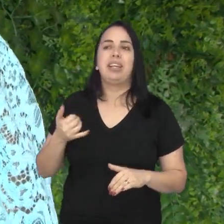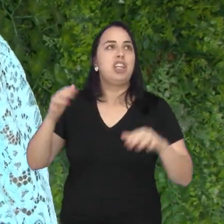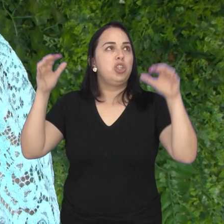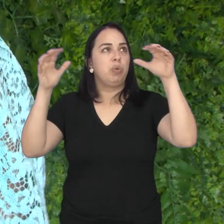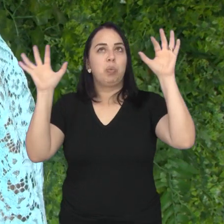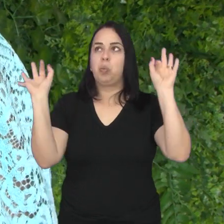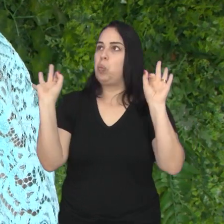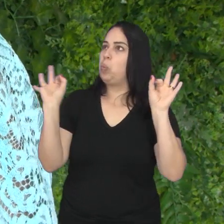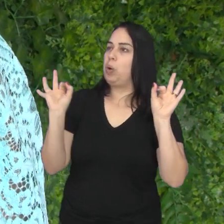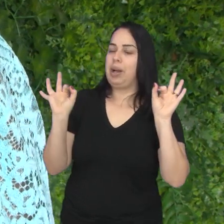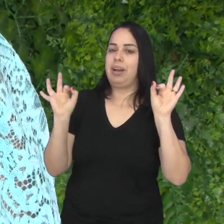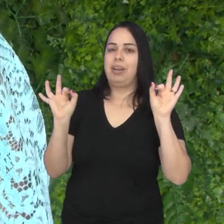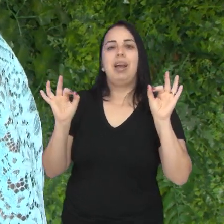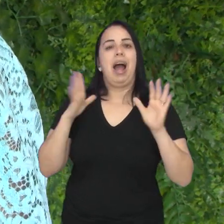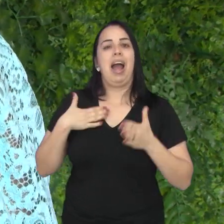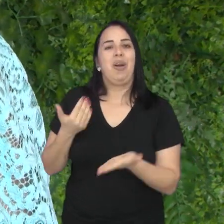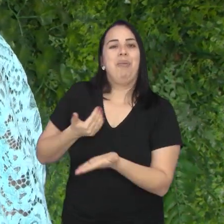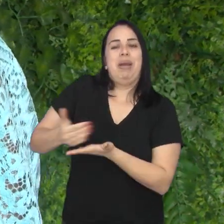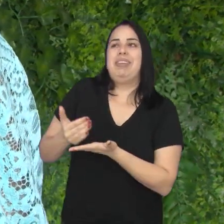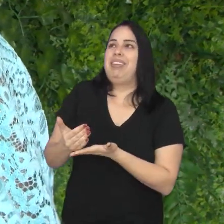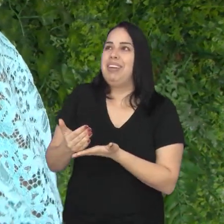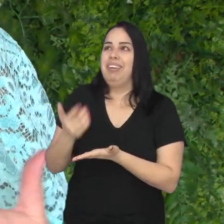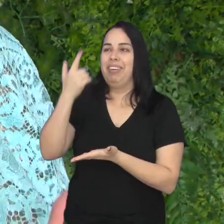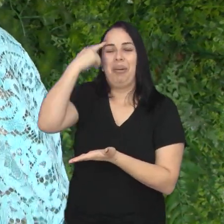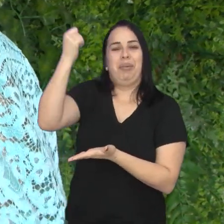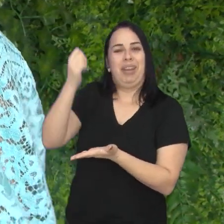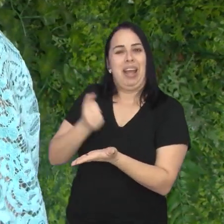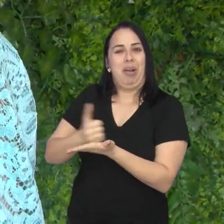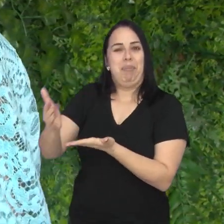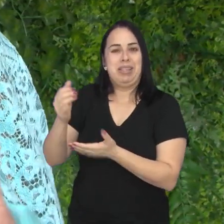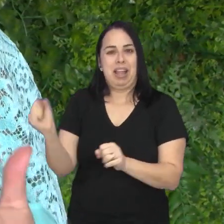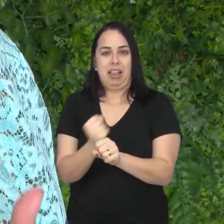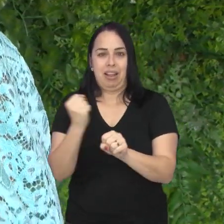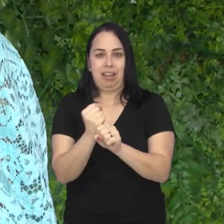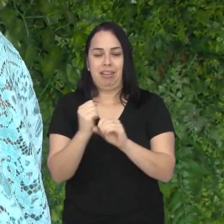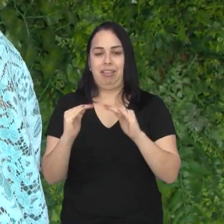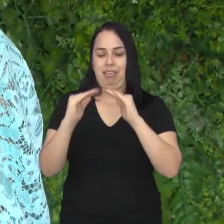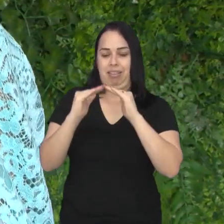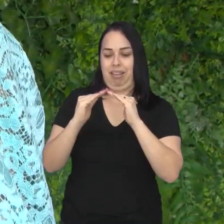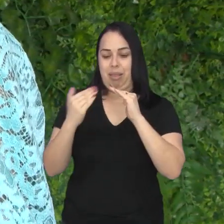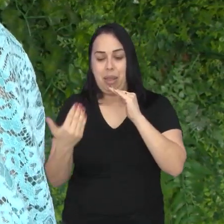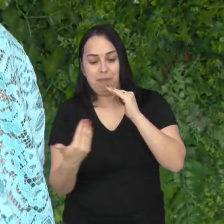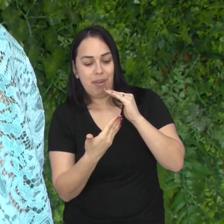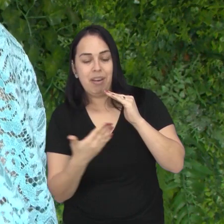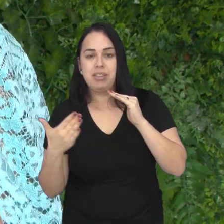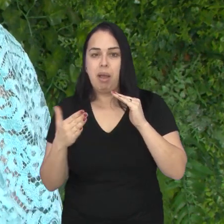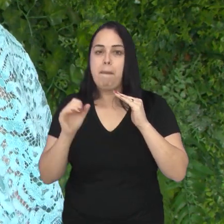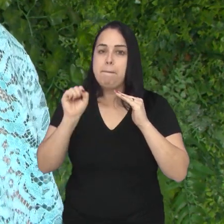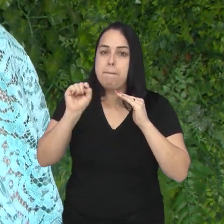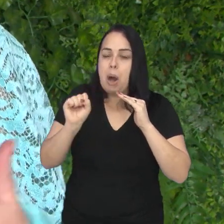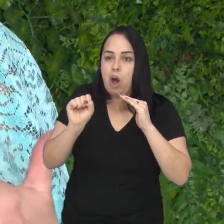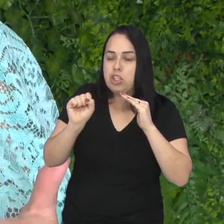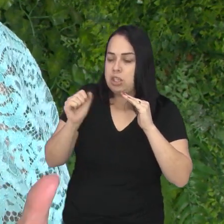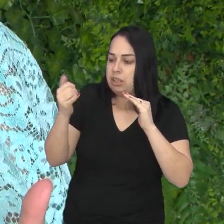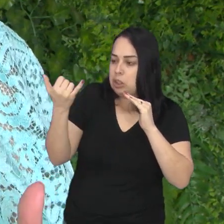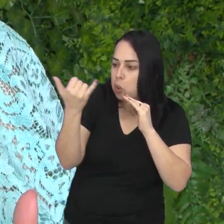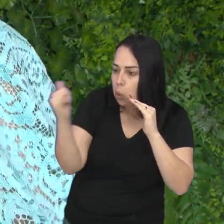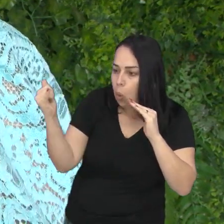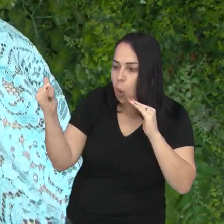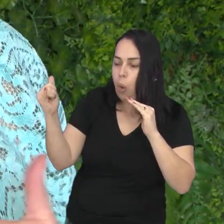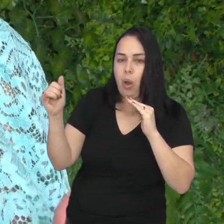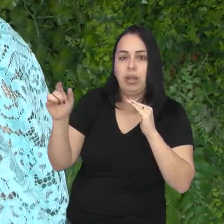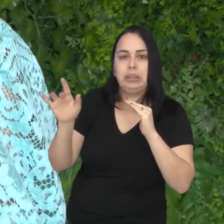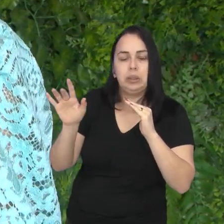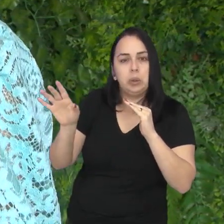chuvas, para intensificar aí o volume de obras, até para a gente fazer a parte externa, a parte da fachada, e isso pode vir